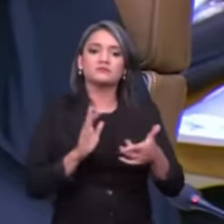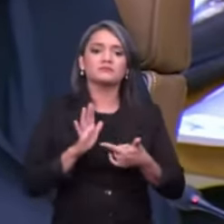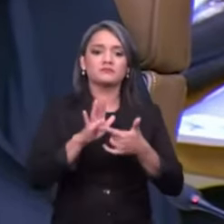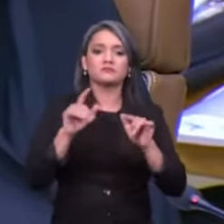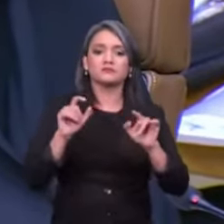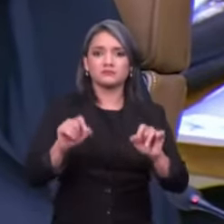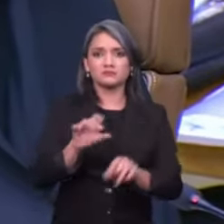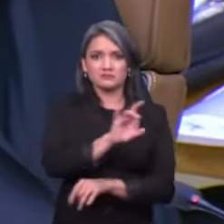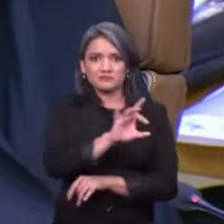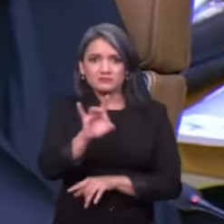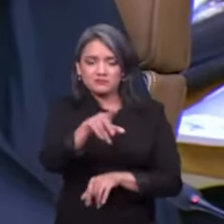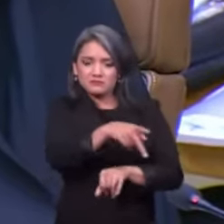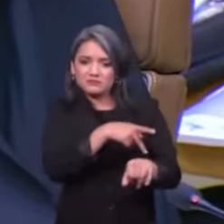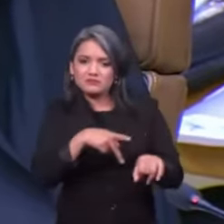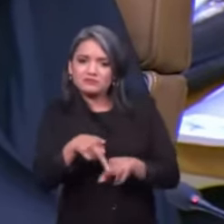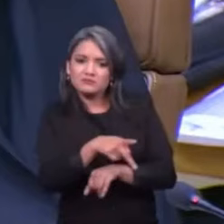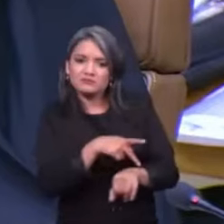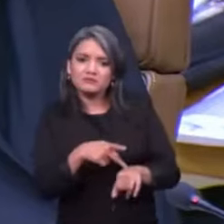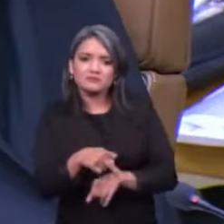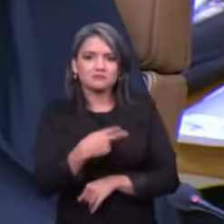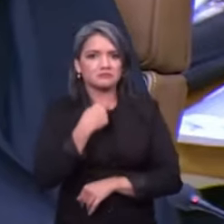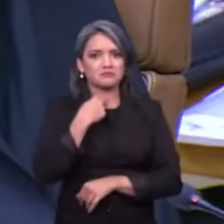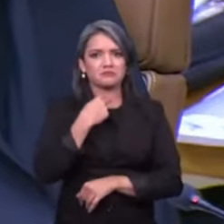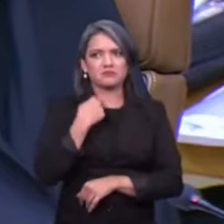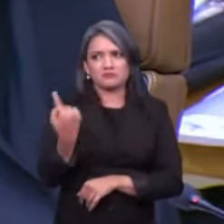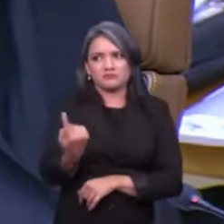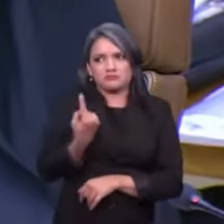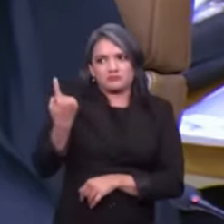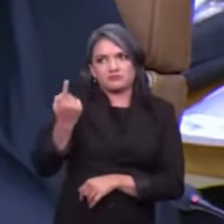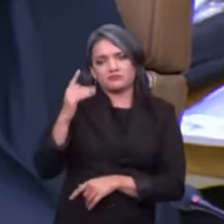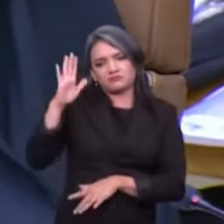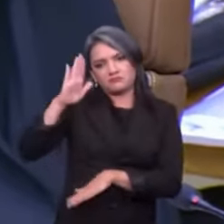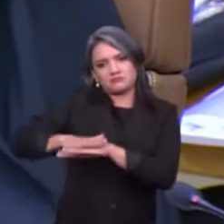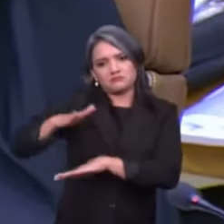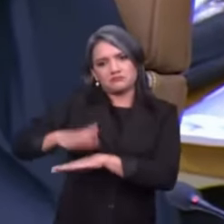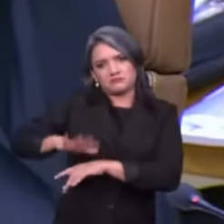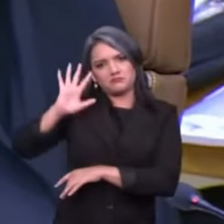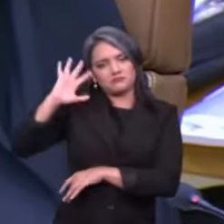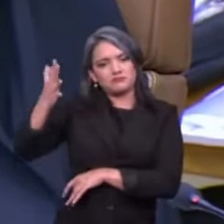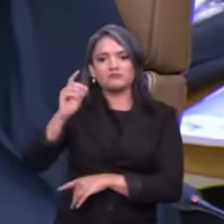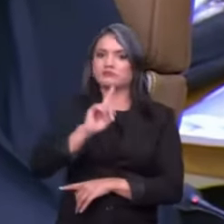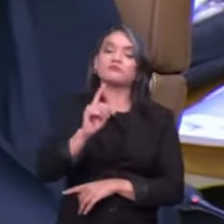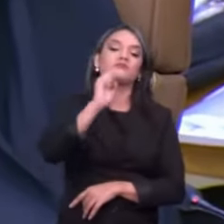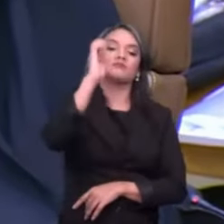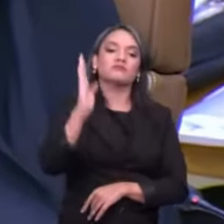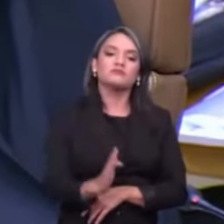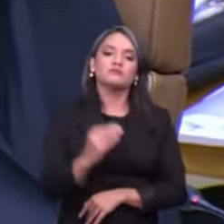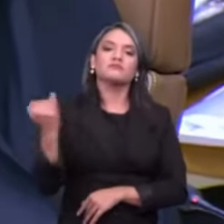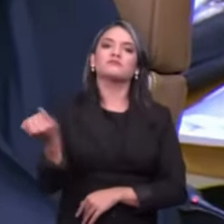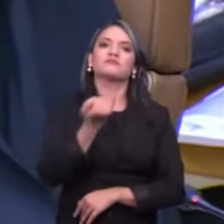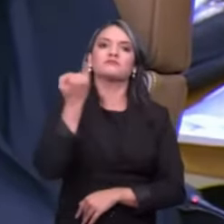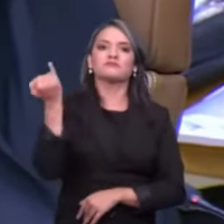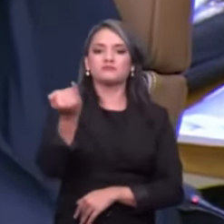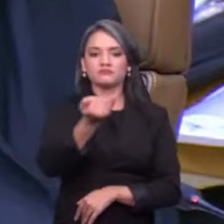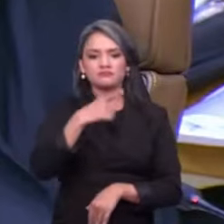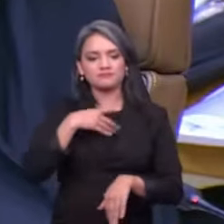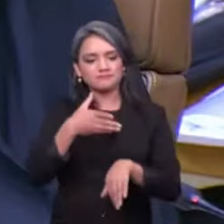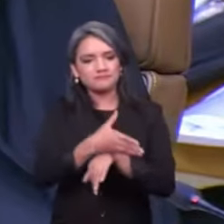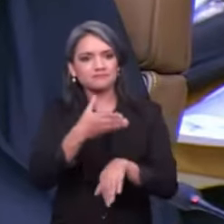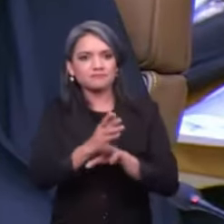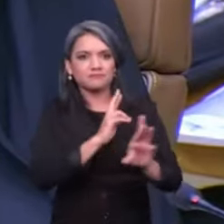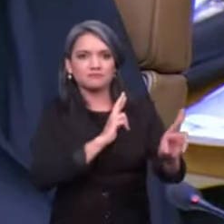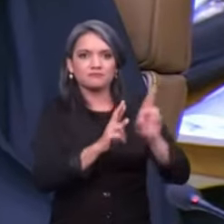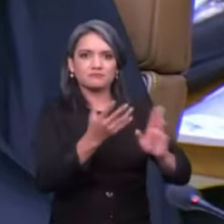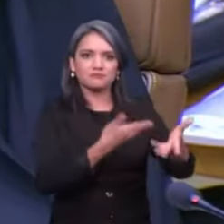posicionamento de cada país não pode ser tomado de forma isolada, e o Brasil tem sido, ao longo do tempo, um importante ator no campo das relações